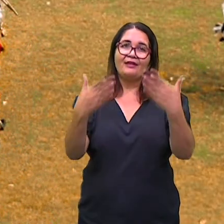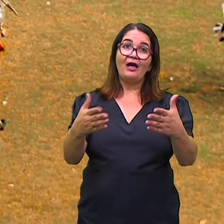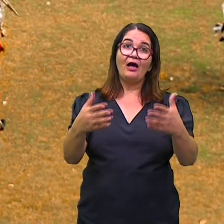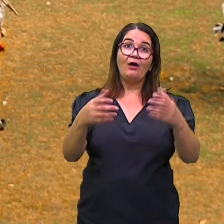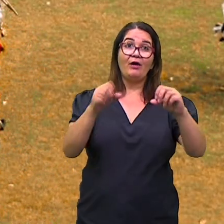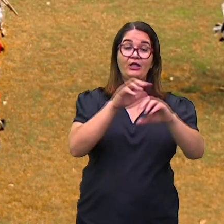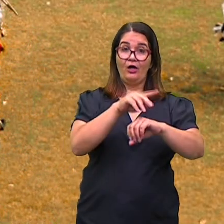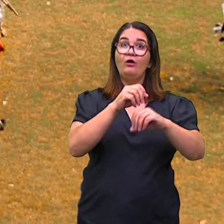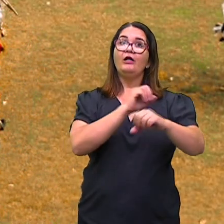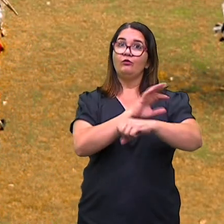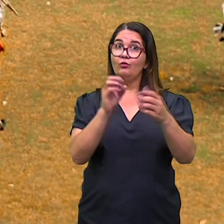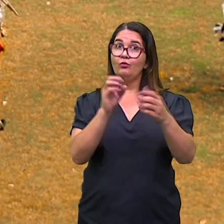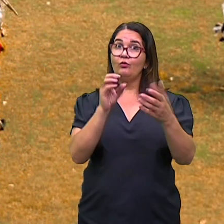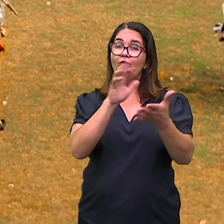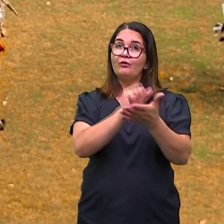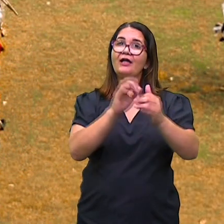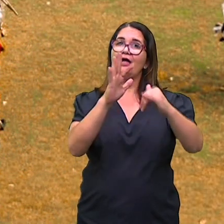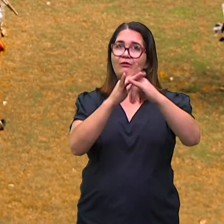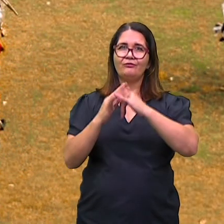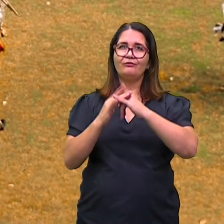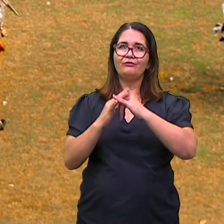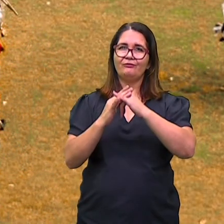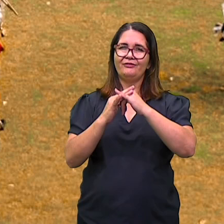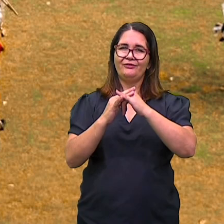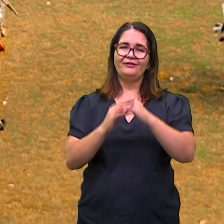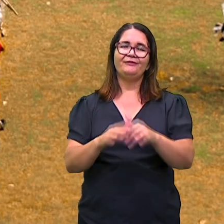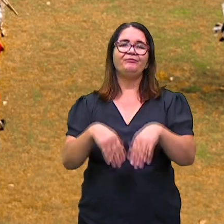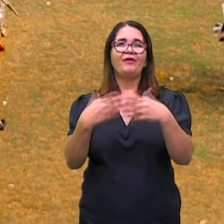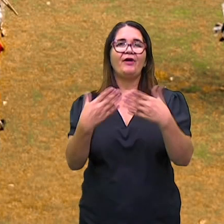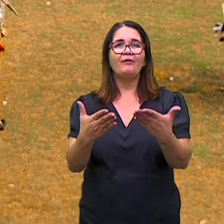YouTube Ismed TV. Eu vou treinar mais um pouquinho aqui